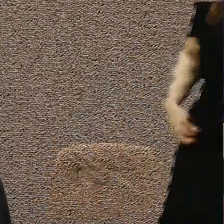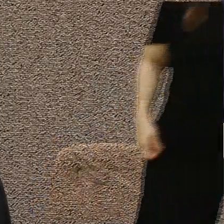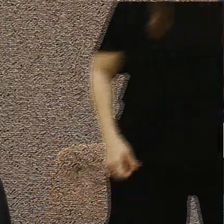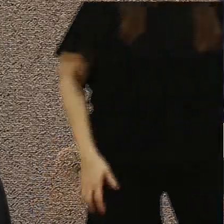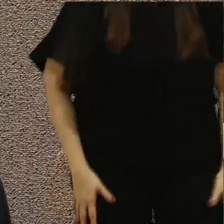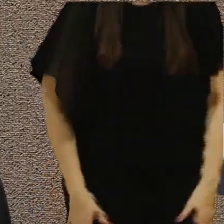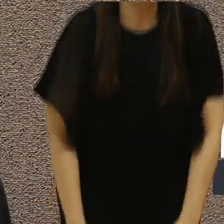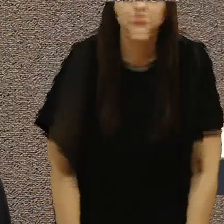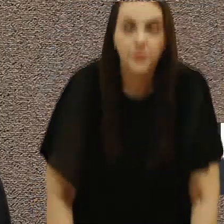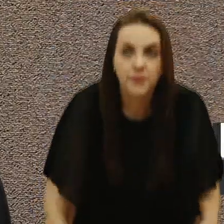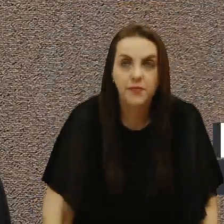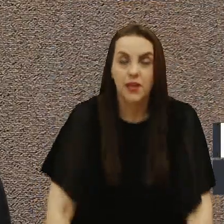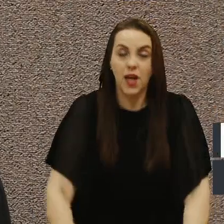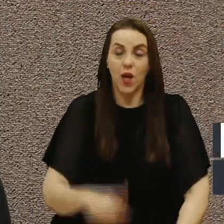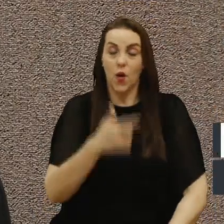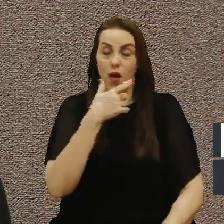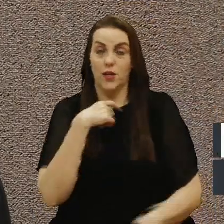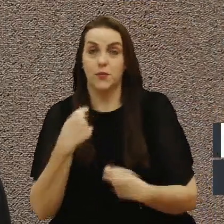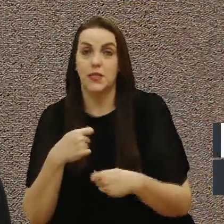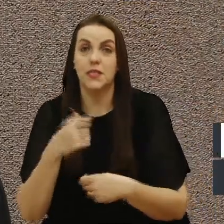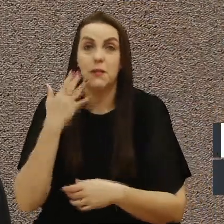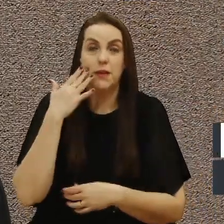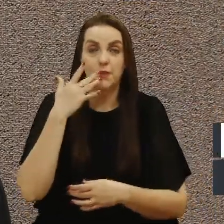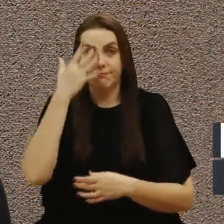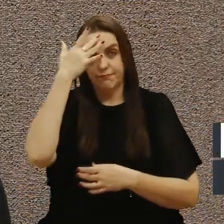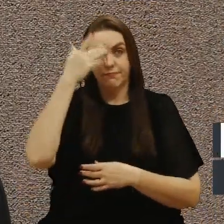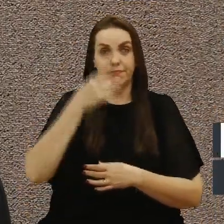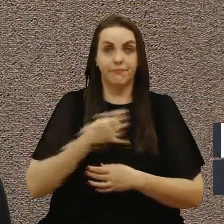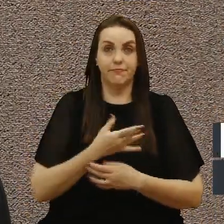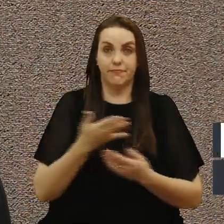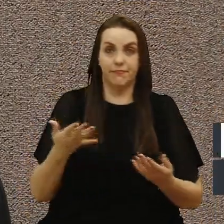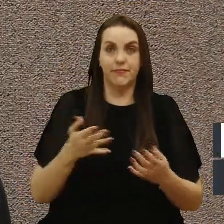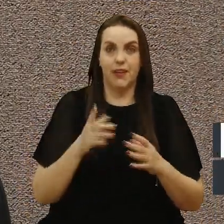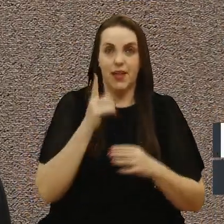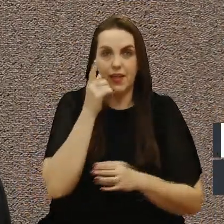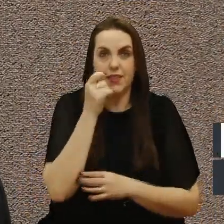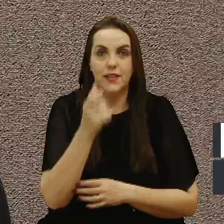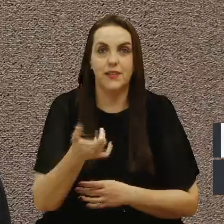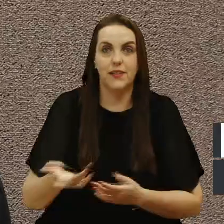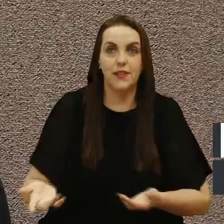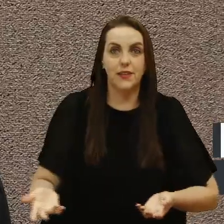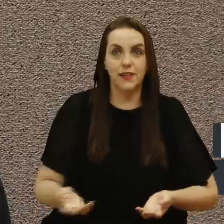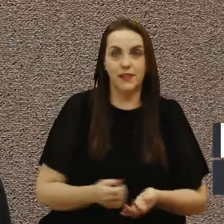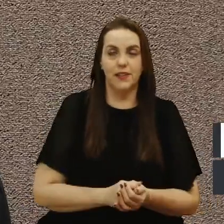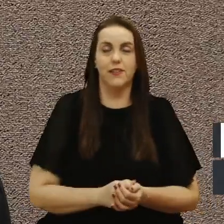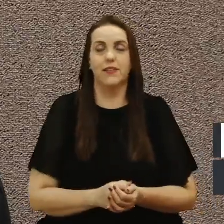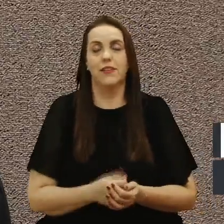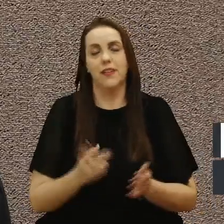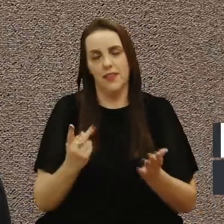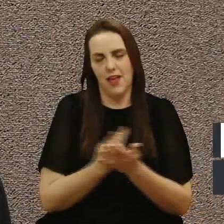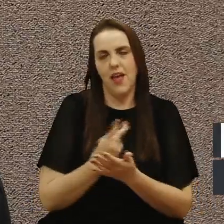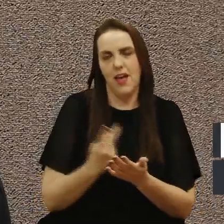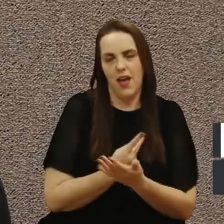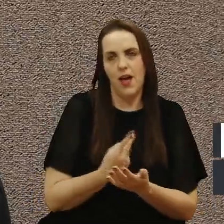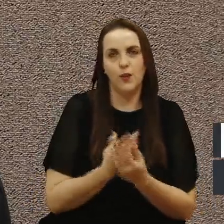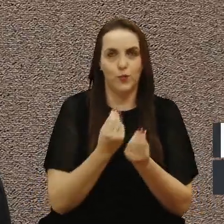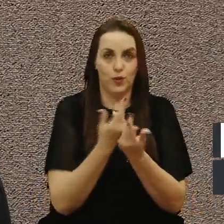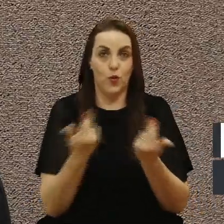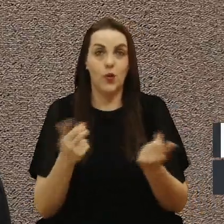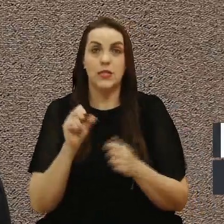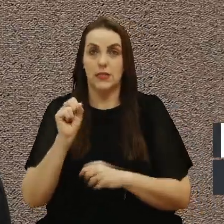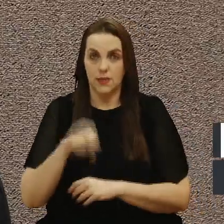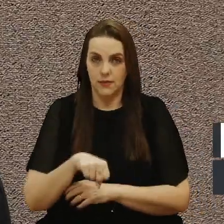de coerência é interessante. Como eu disse, só para concluir, presidente, tem muita coisa errada? Tem. Tem que melhorar?